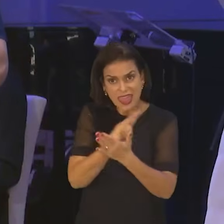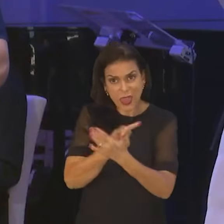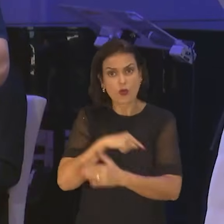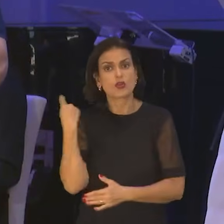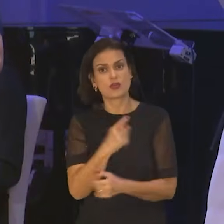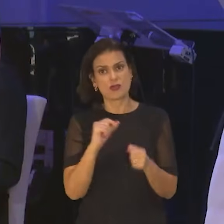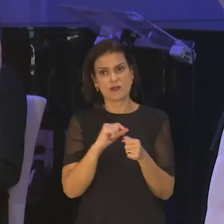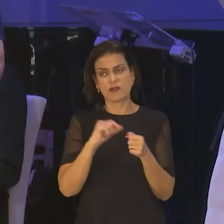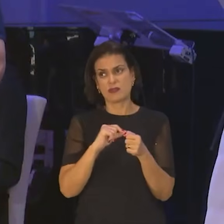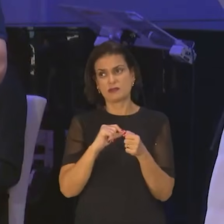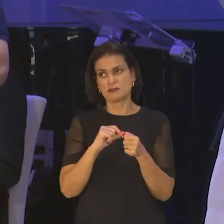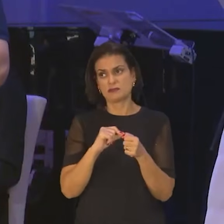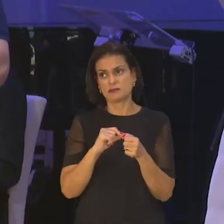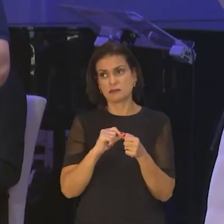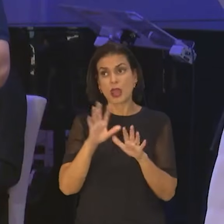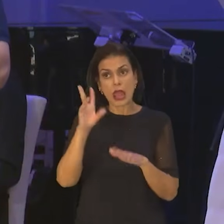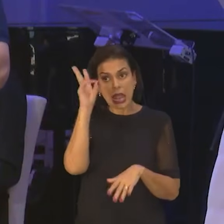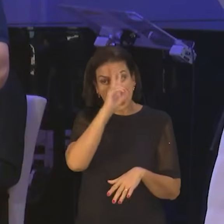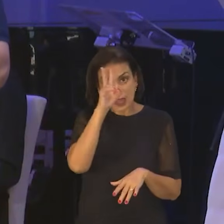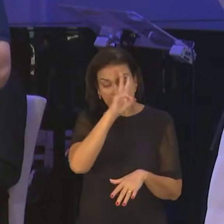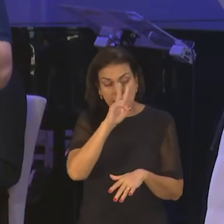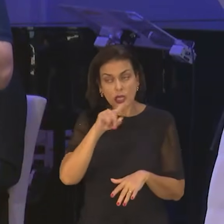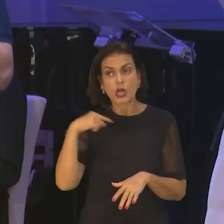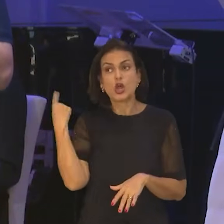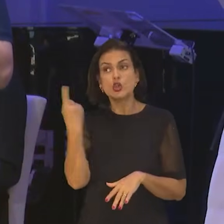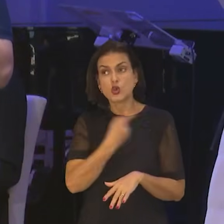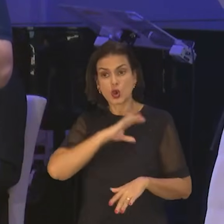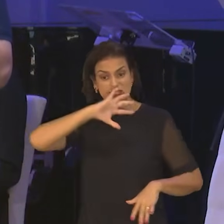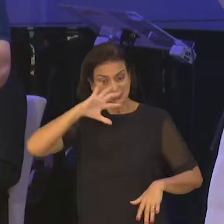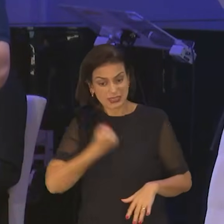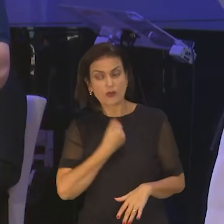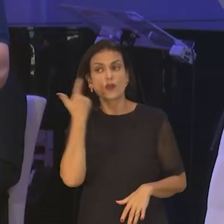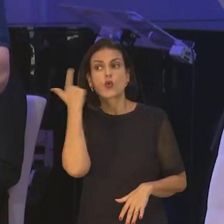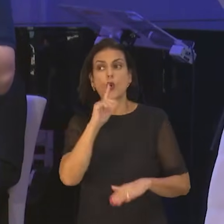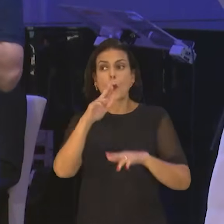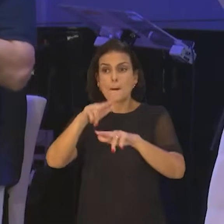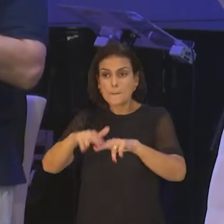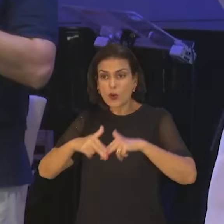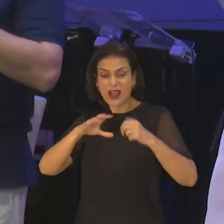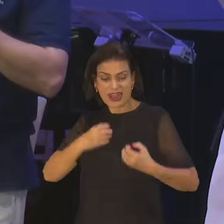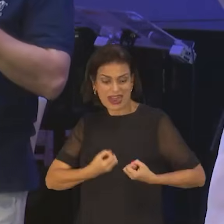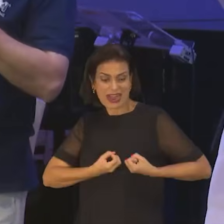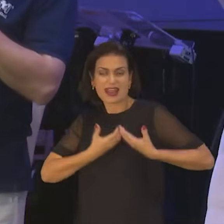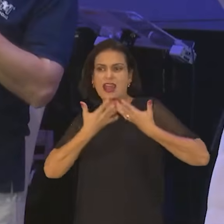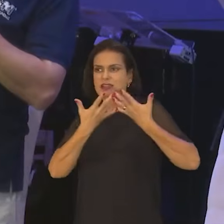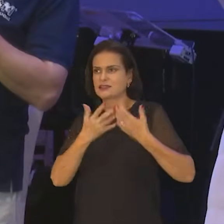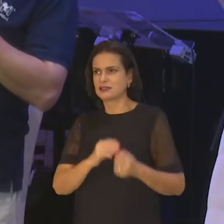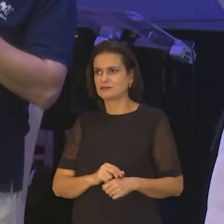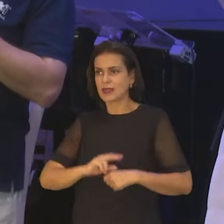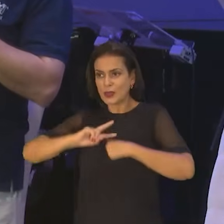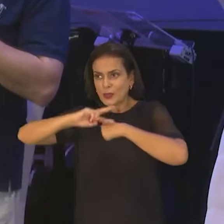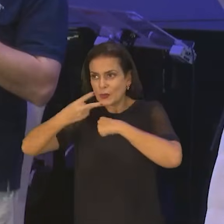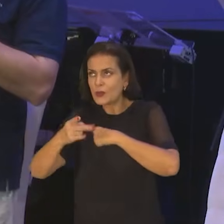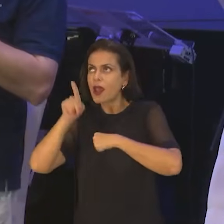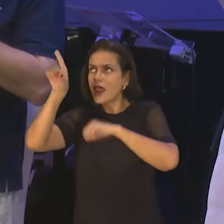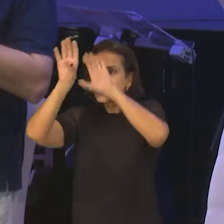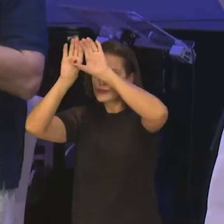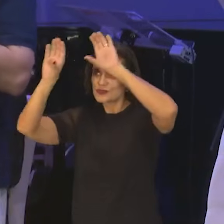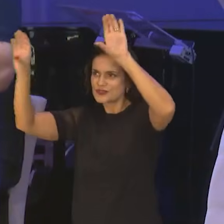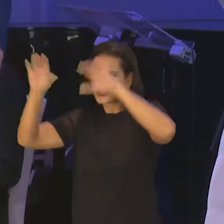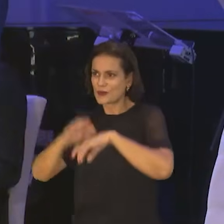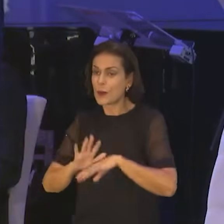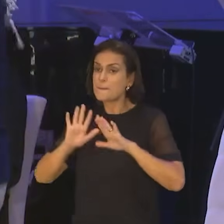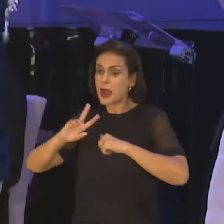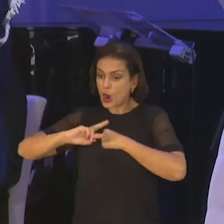fizemos. Pois lembra que nós somos salvos pela graça. E não haverá consequência lá no céu. Mas